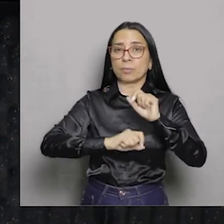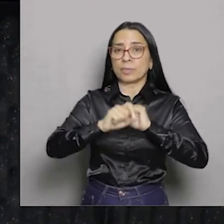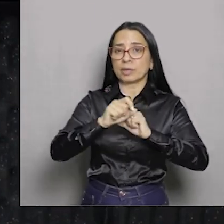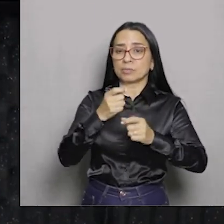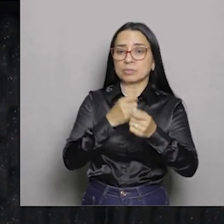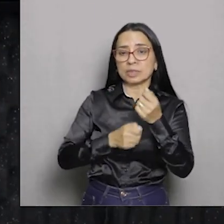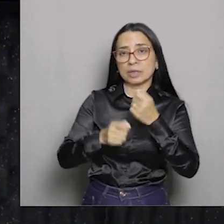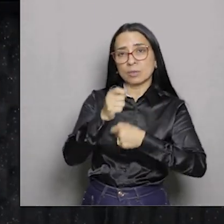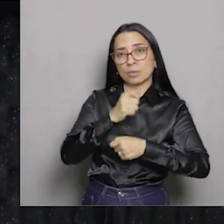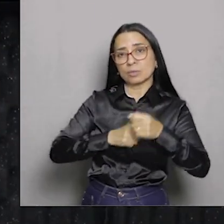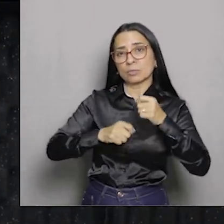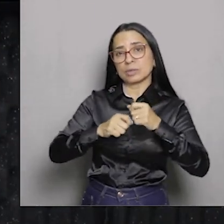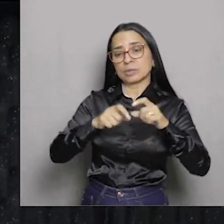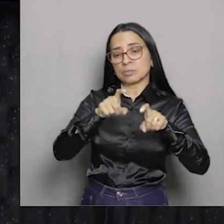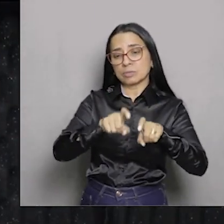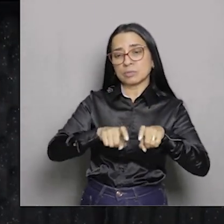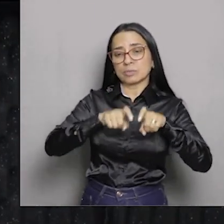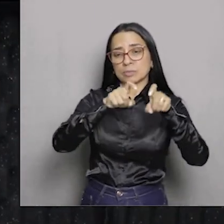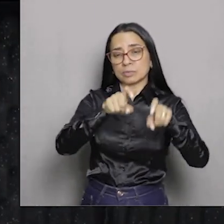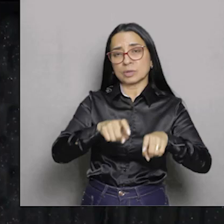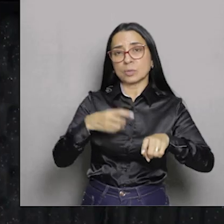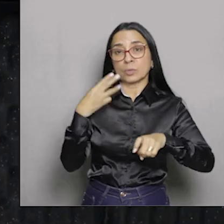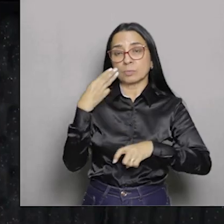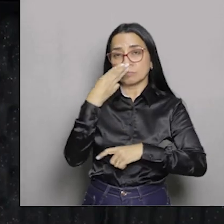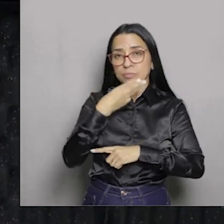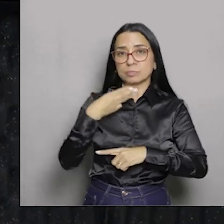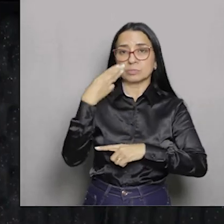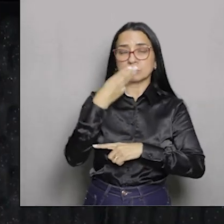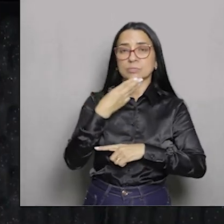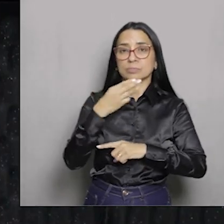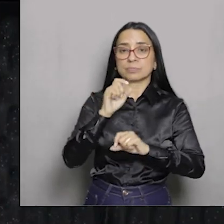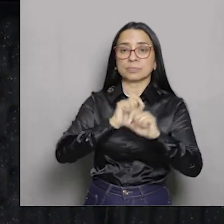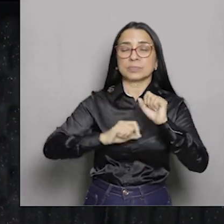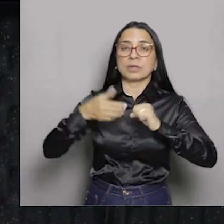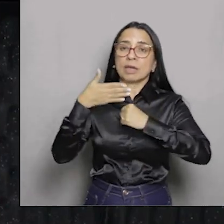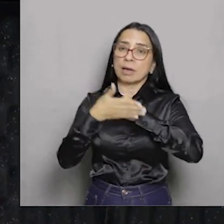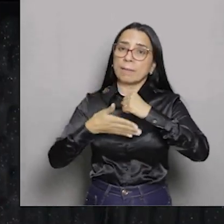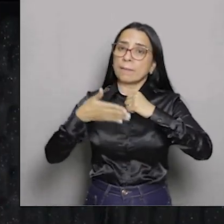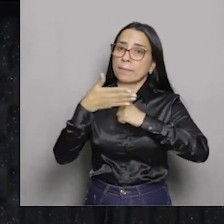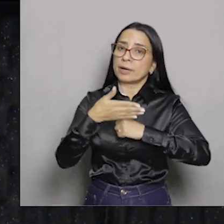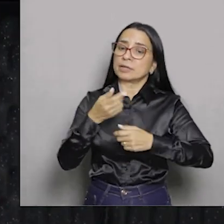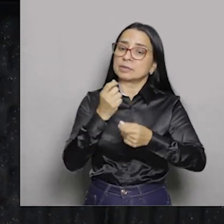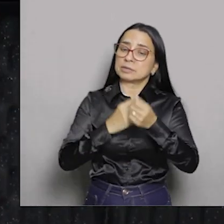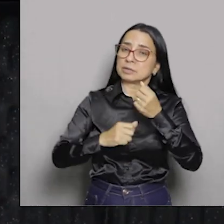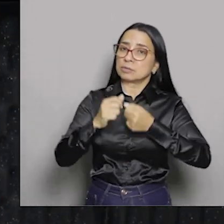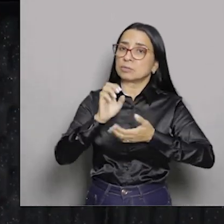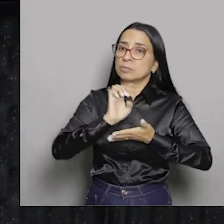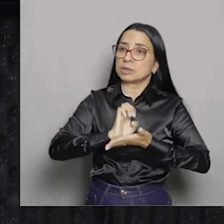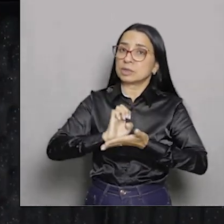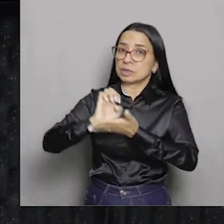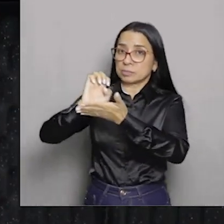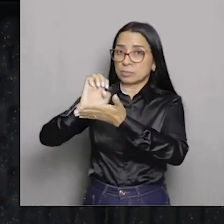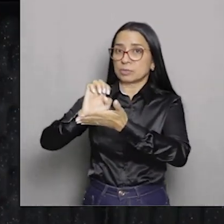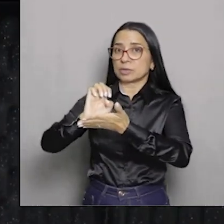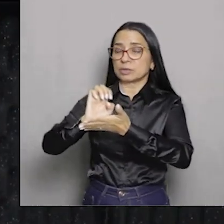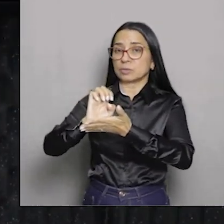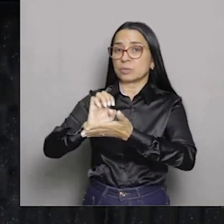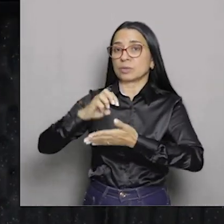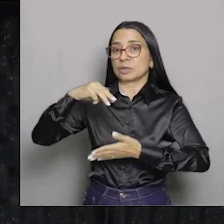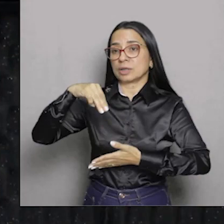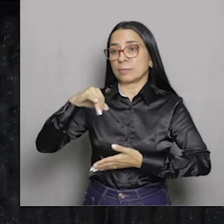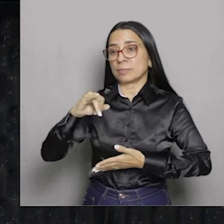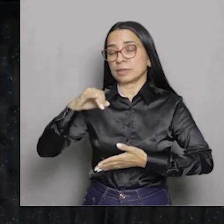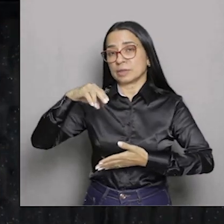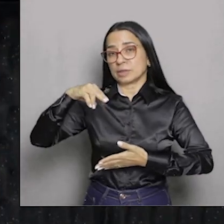uma escravidão que também vai ser a base da economia exportadora da mineração. Uma escravidão também